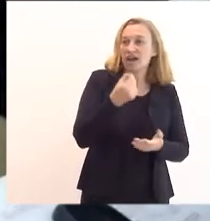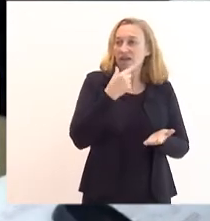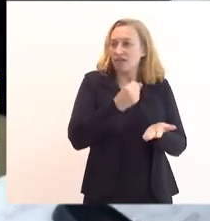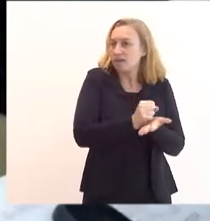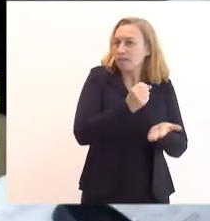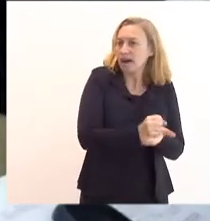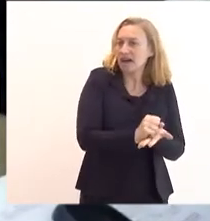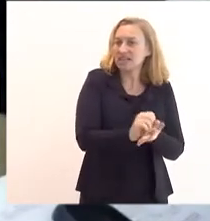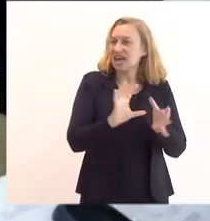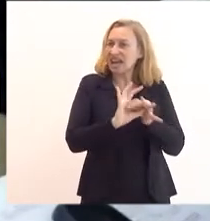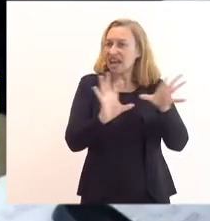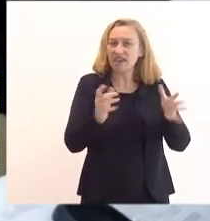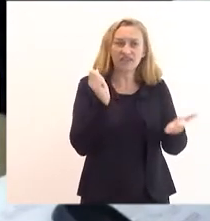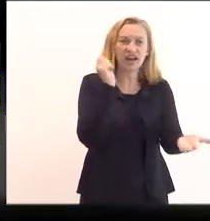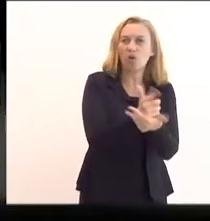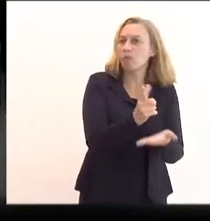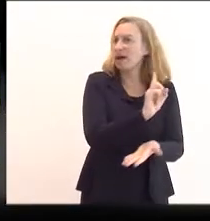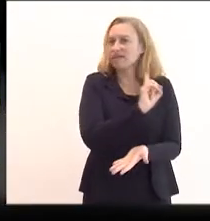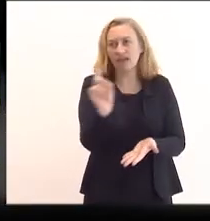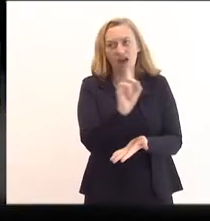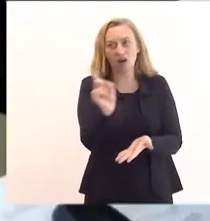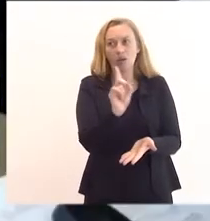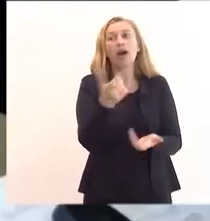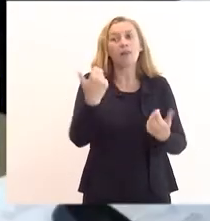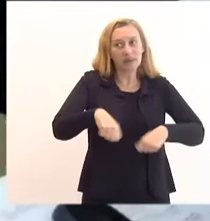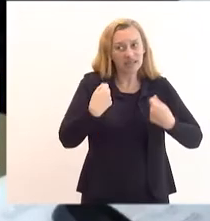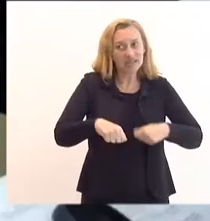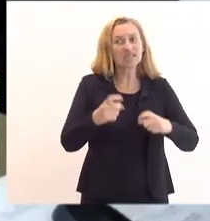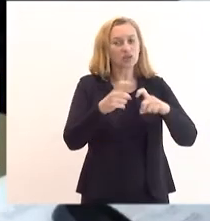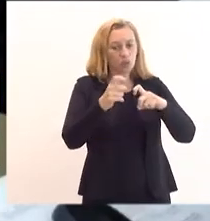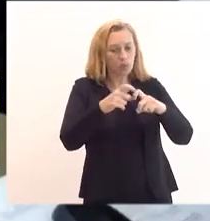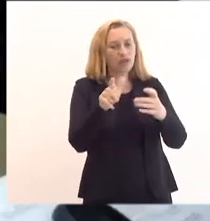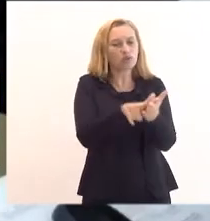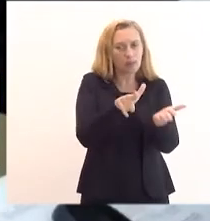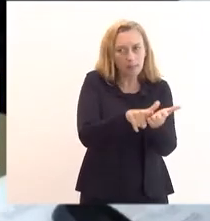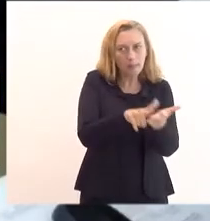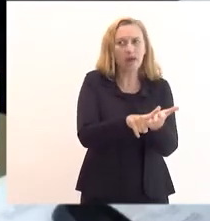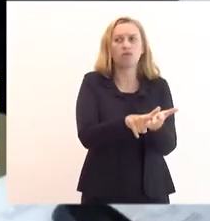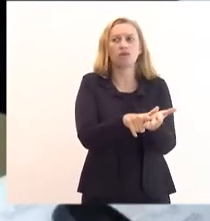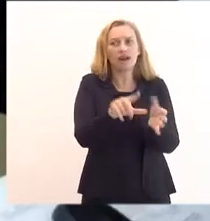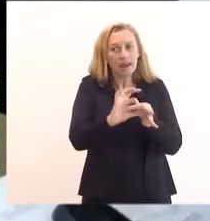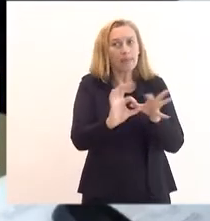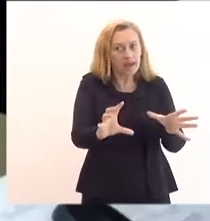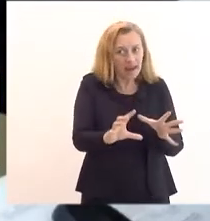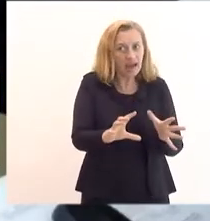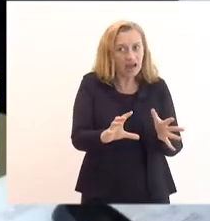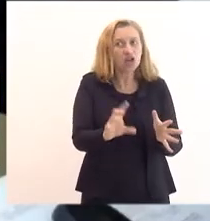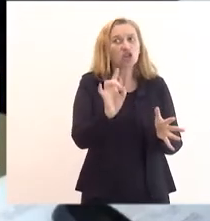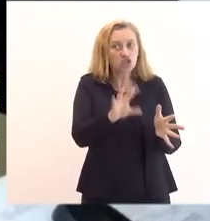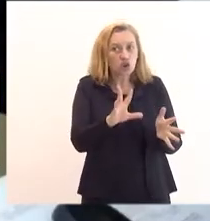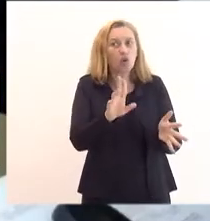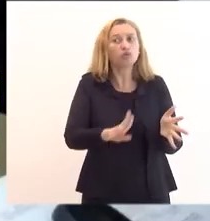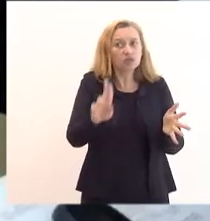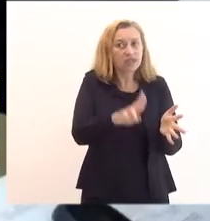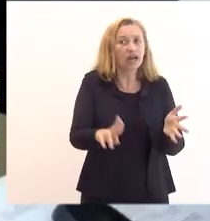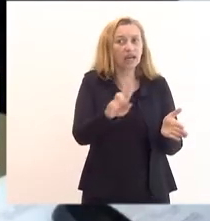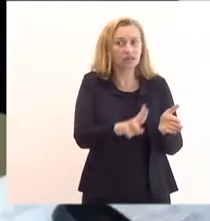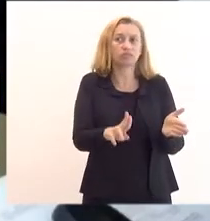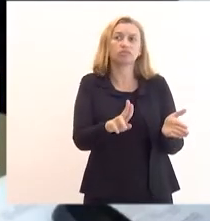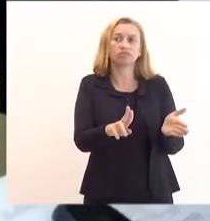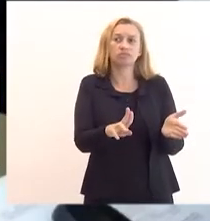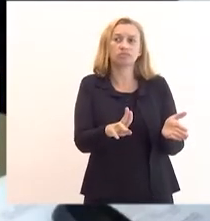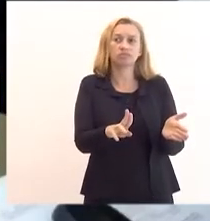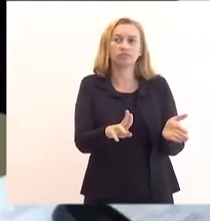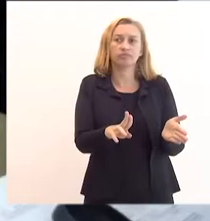seu livre-arbítrio, entendeu, Rodrigo? Tá, esses medicamentos. Ao contrário, eles só podem ser usados, enfim, a partir